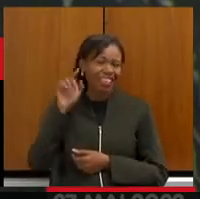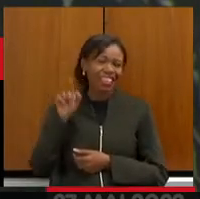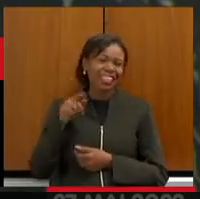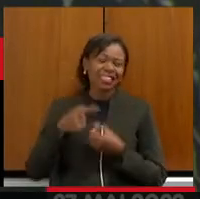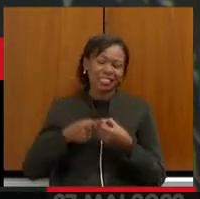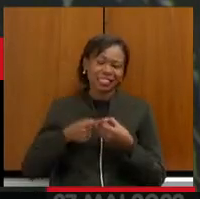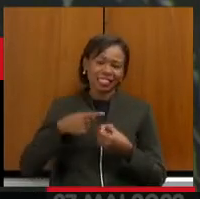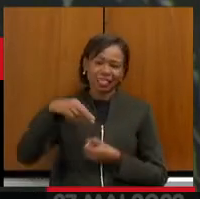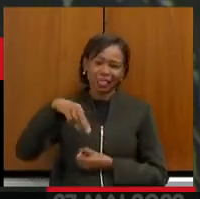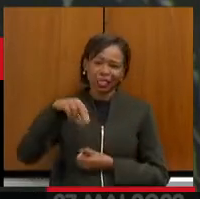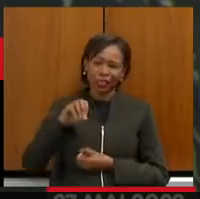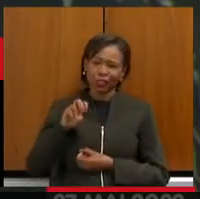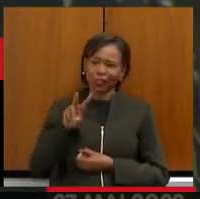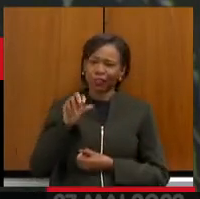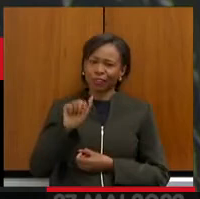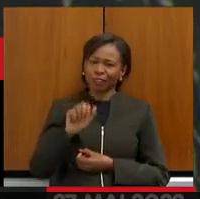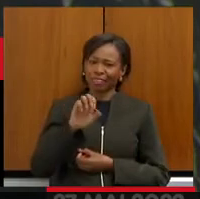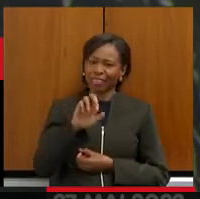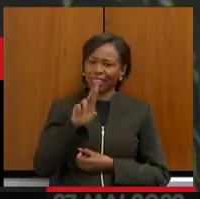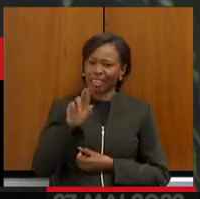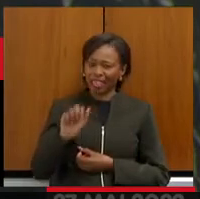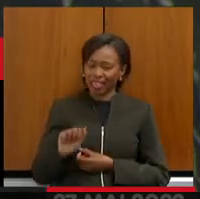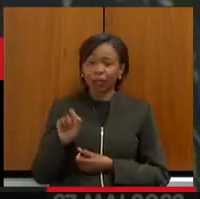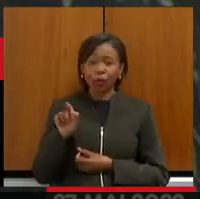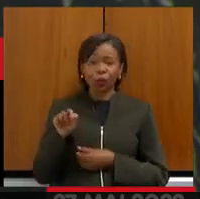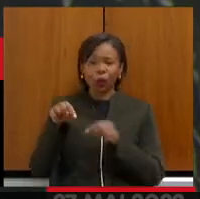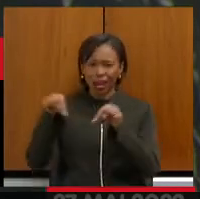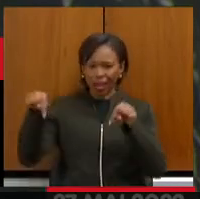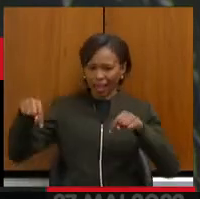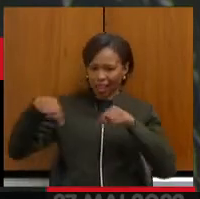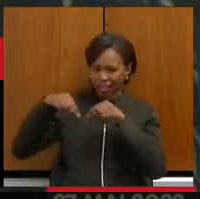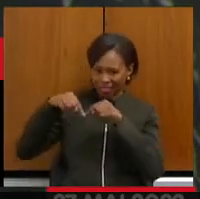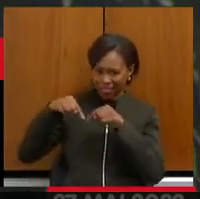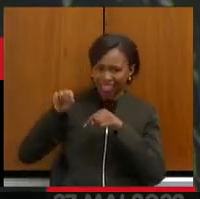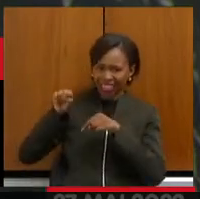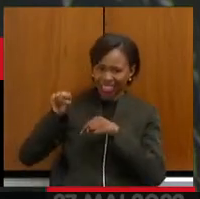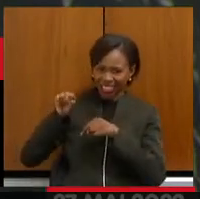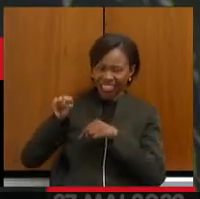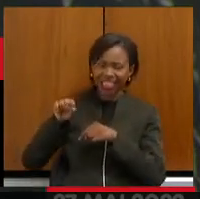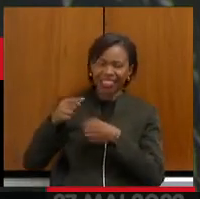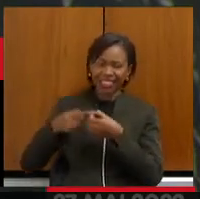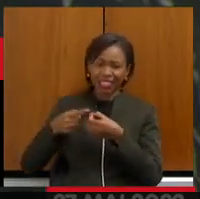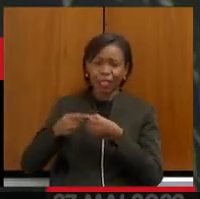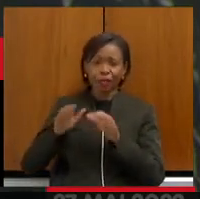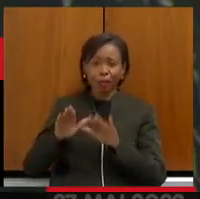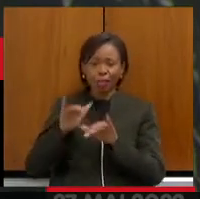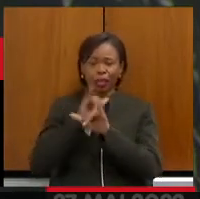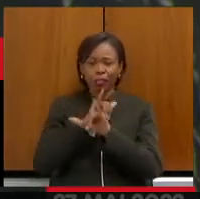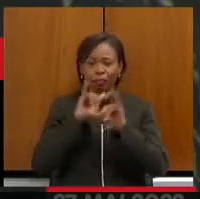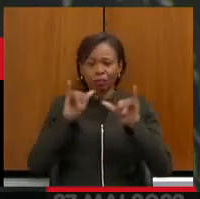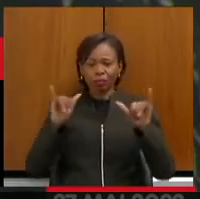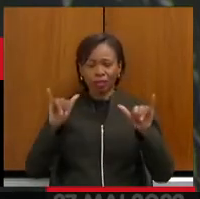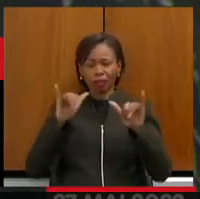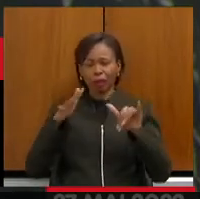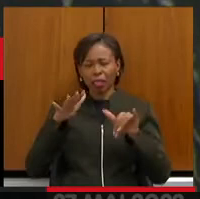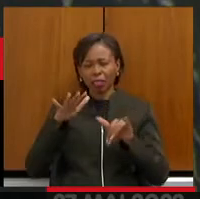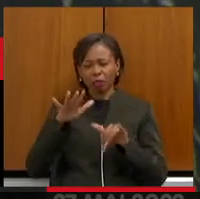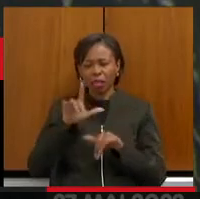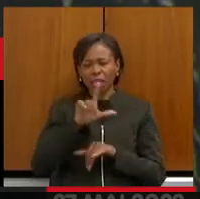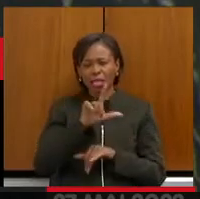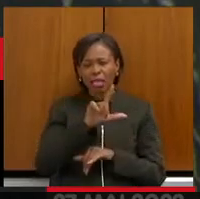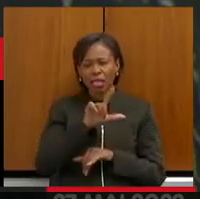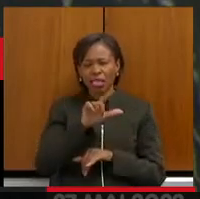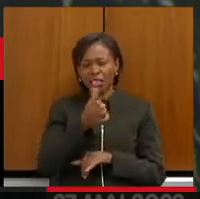Nova Era Oi e o estúdio fica lá né mas nós atingimos aí a casa de mais ou